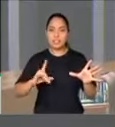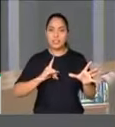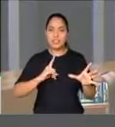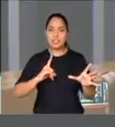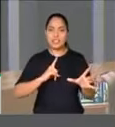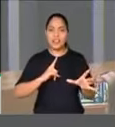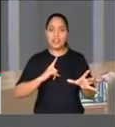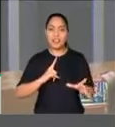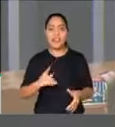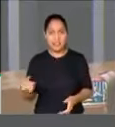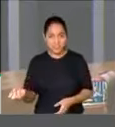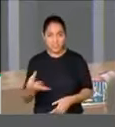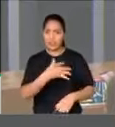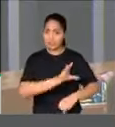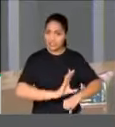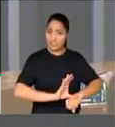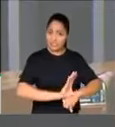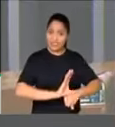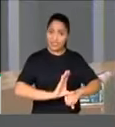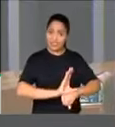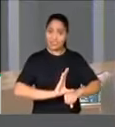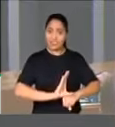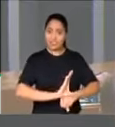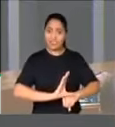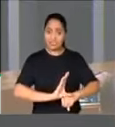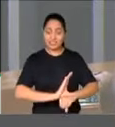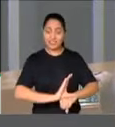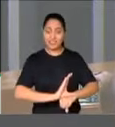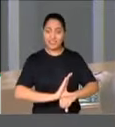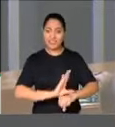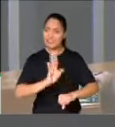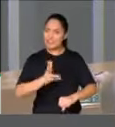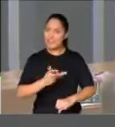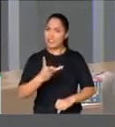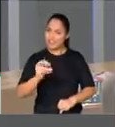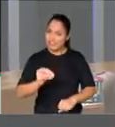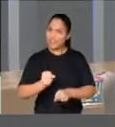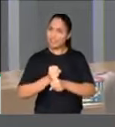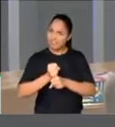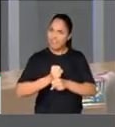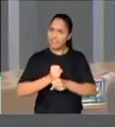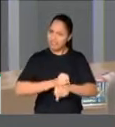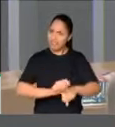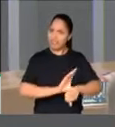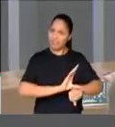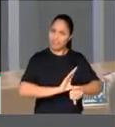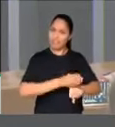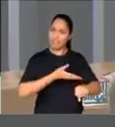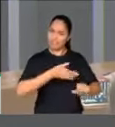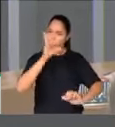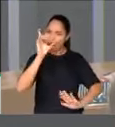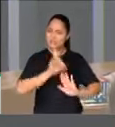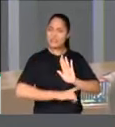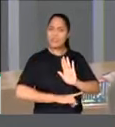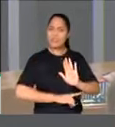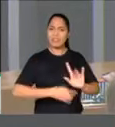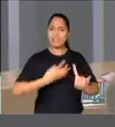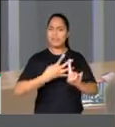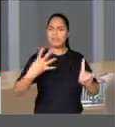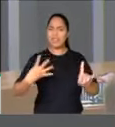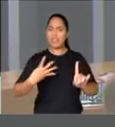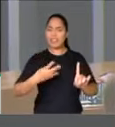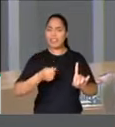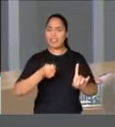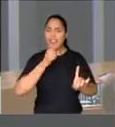nova, mas que já estava comemorando 30 anos e os direitos dos LGBTs não tinham